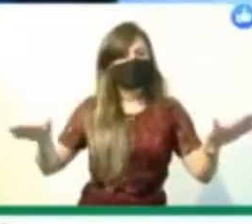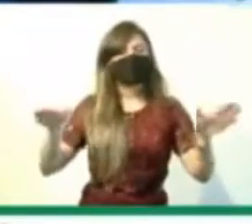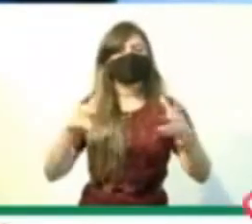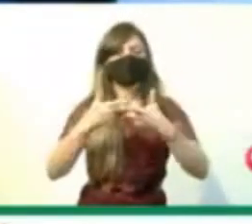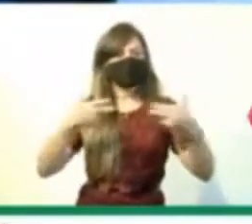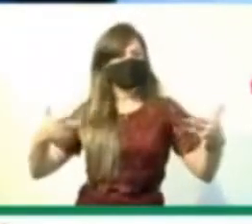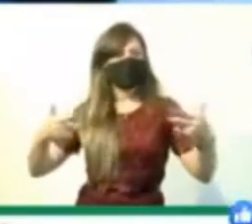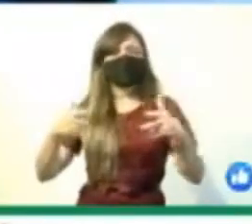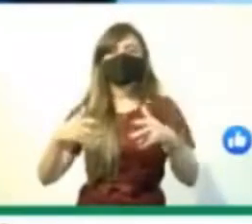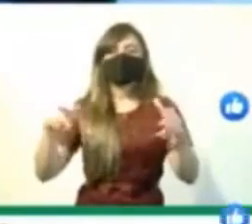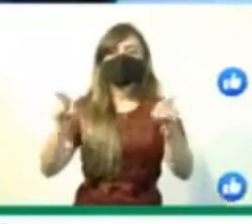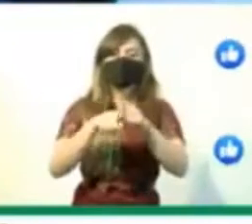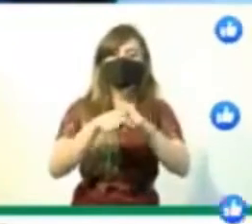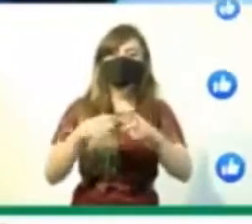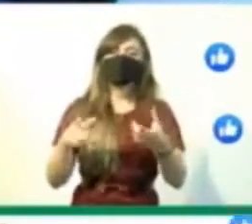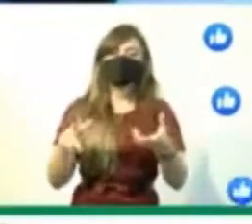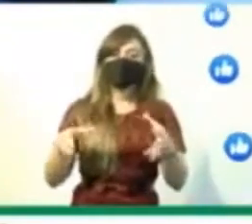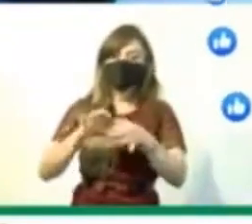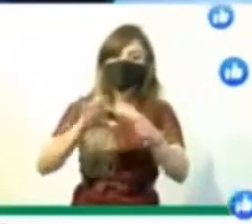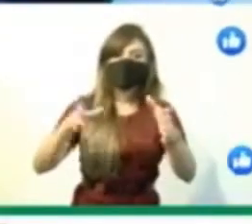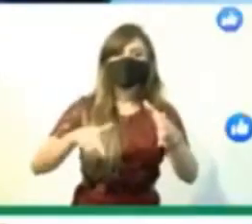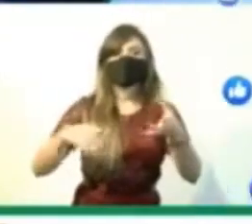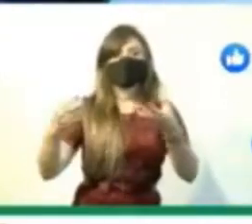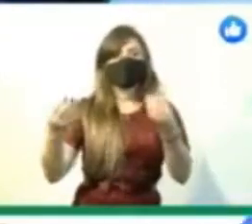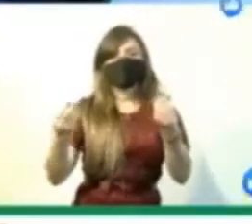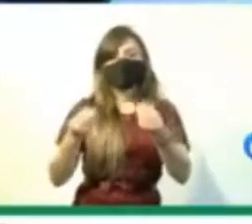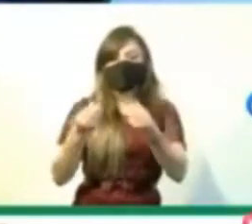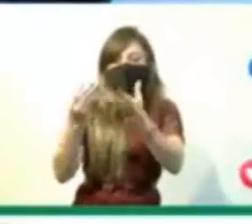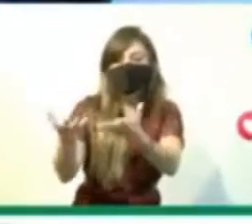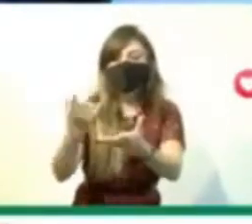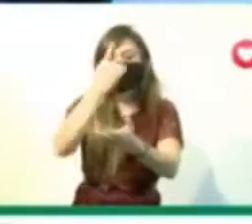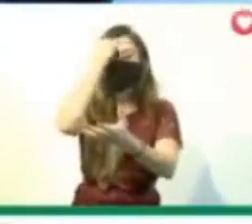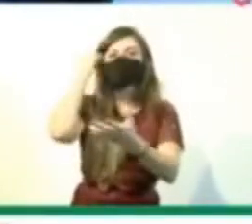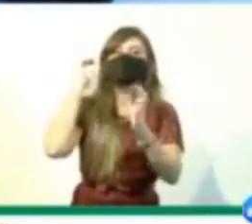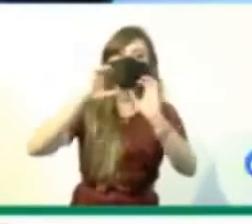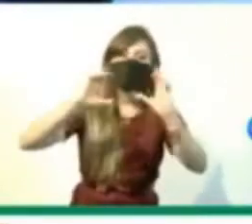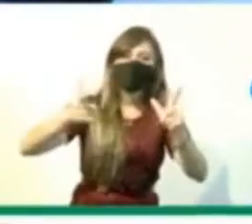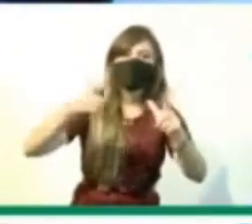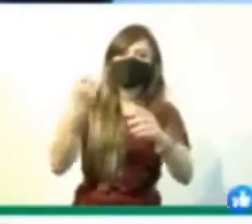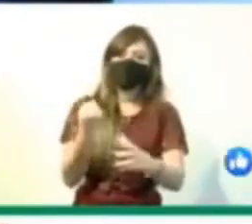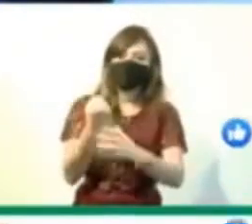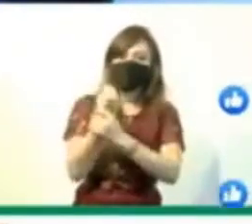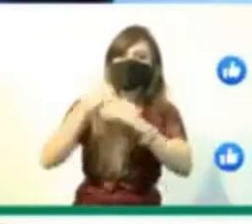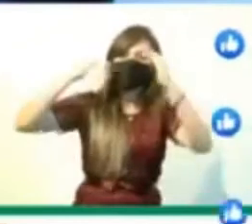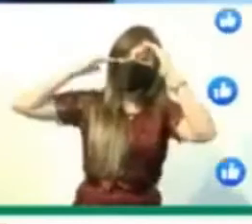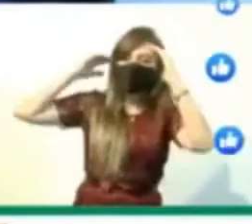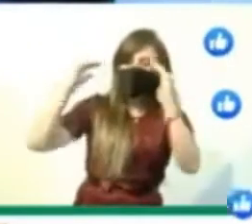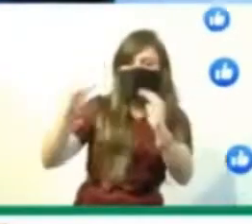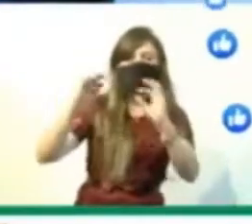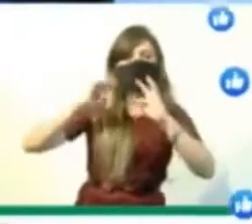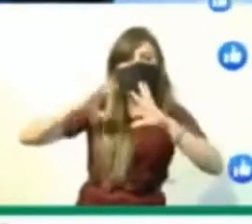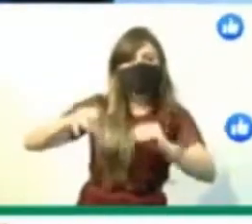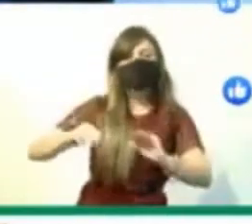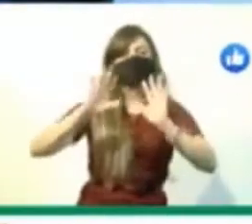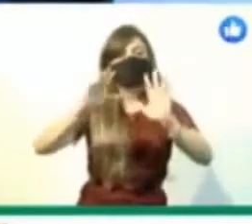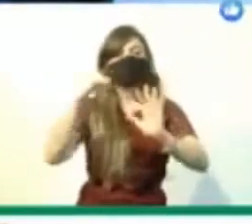esportivas, entregando esse equipamento, lógico, seguindo todas as recomendações de segurança. Mas o mais importante é